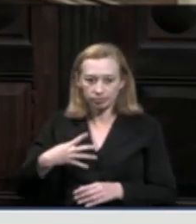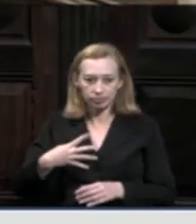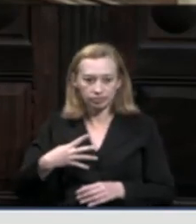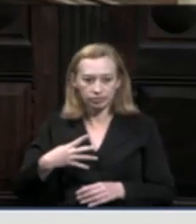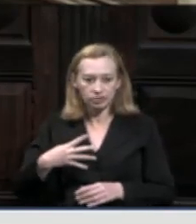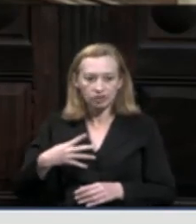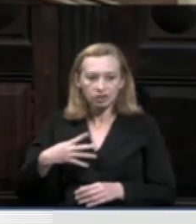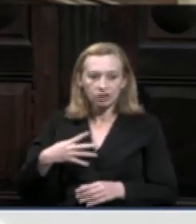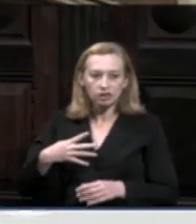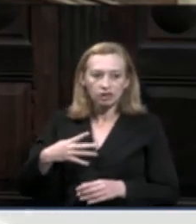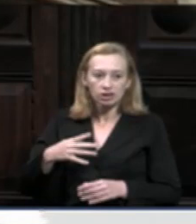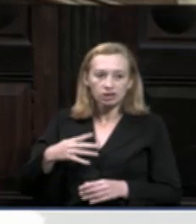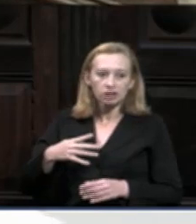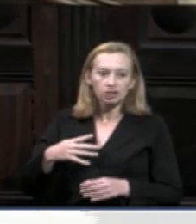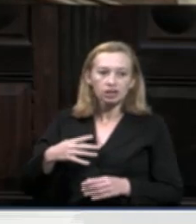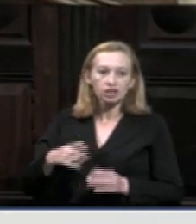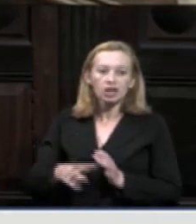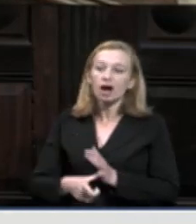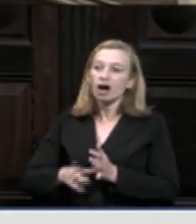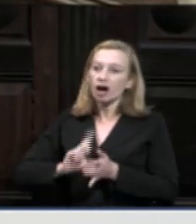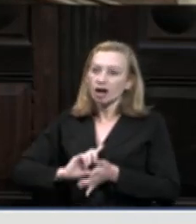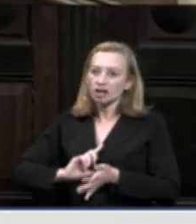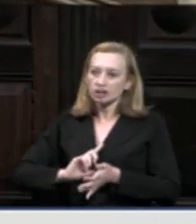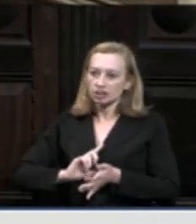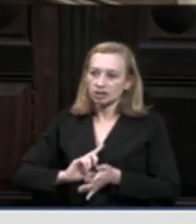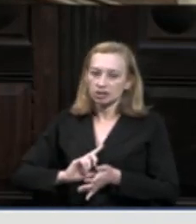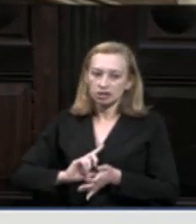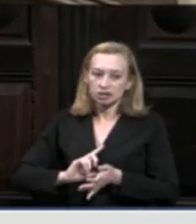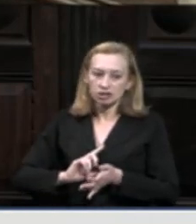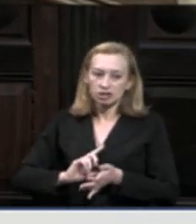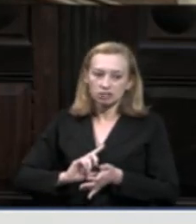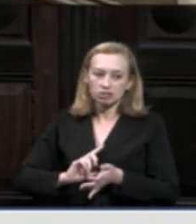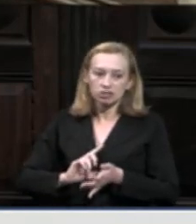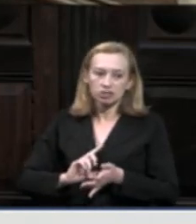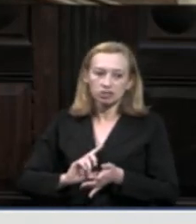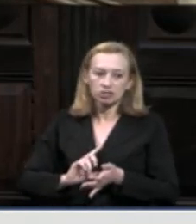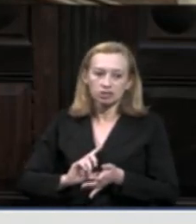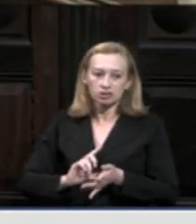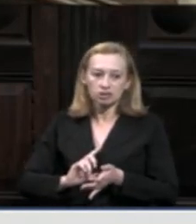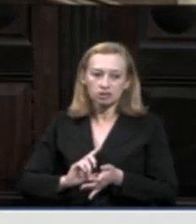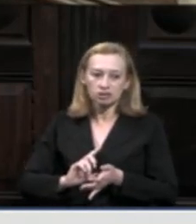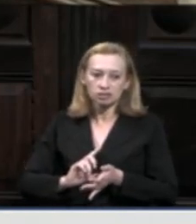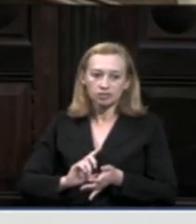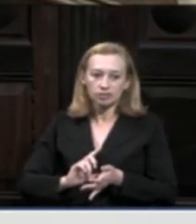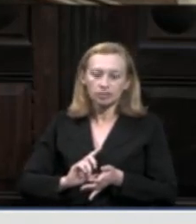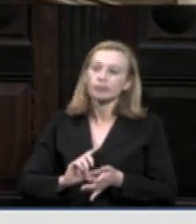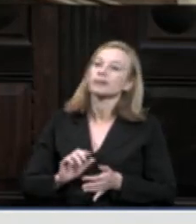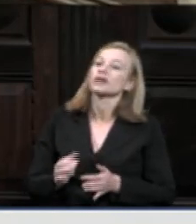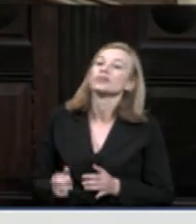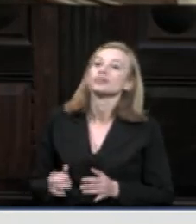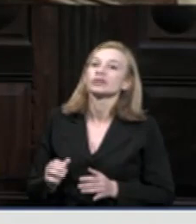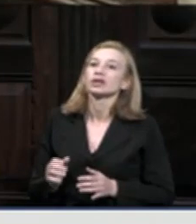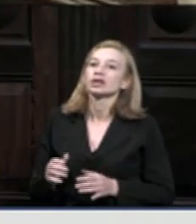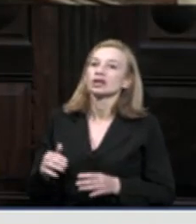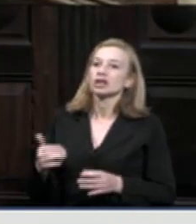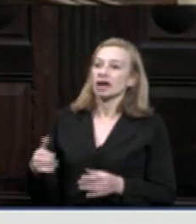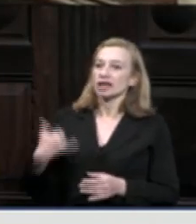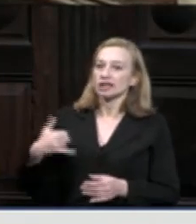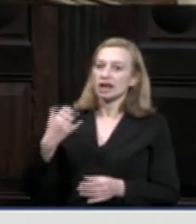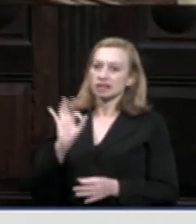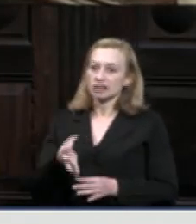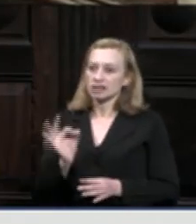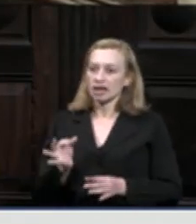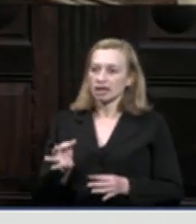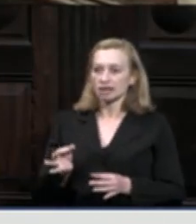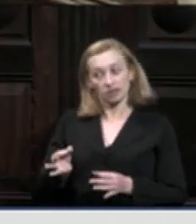pais, que absorva essa emenda. E a outra emenda, embora eu não ache ela desprovida de propósito, eu